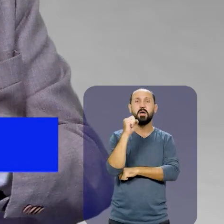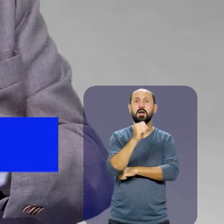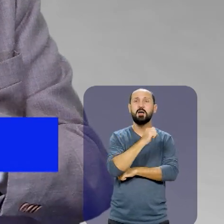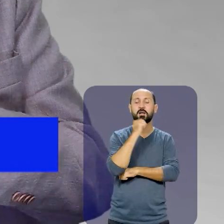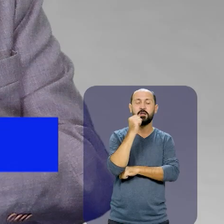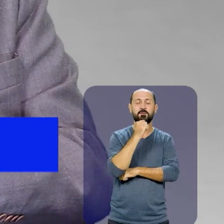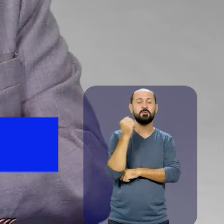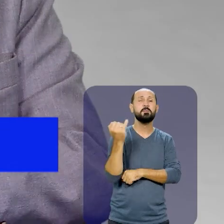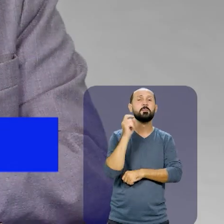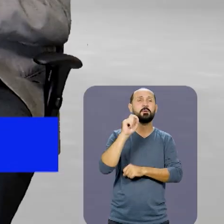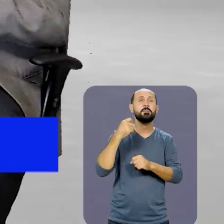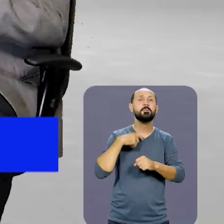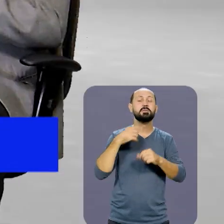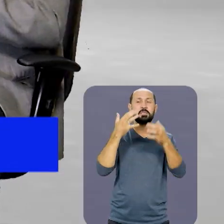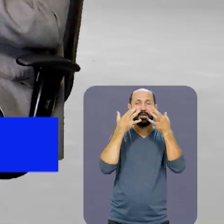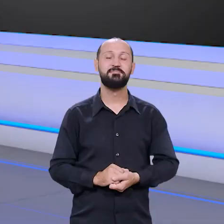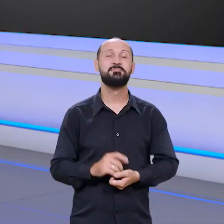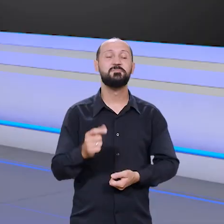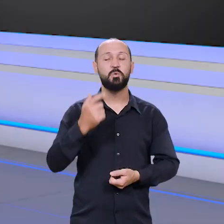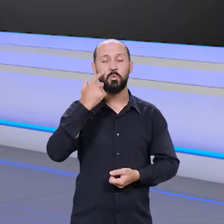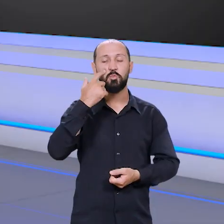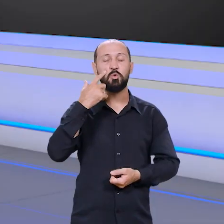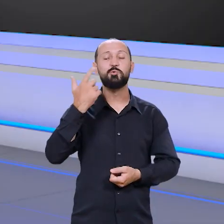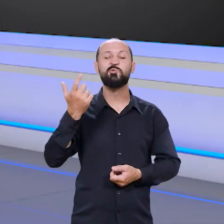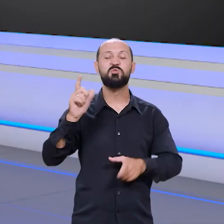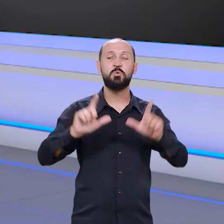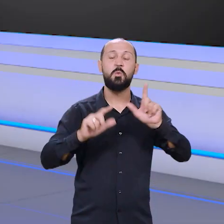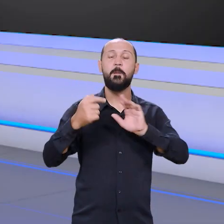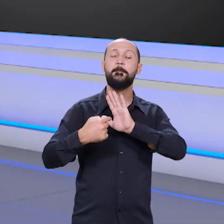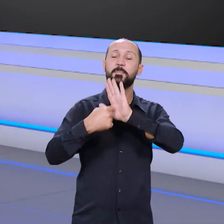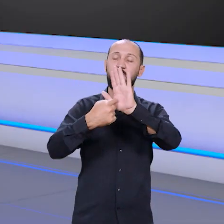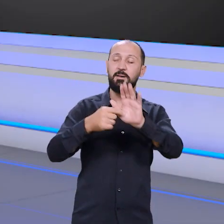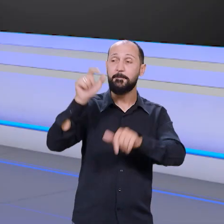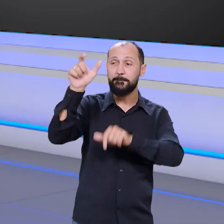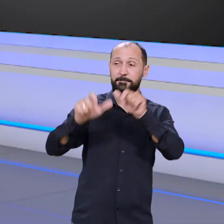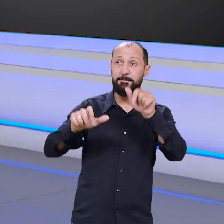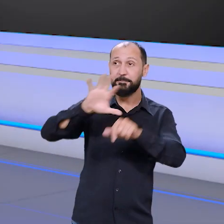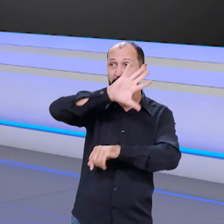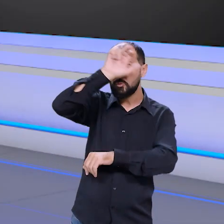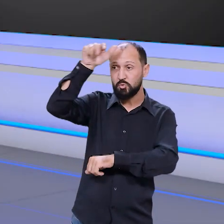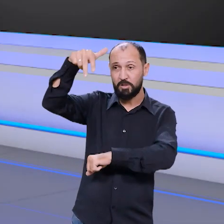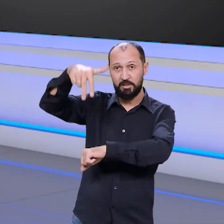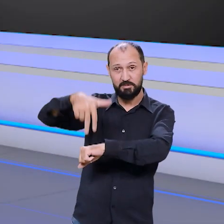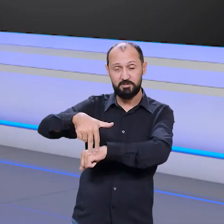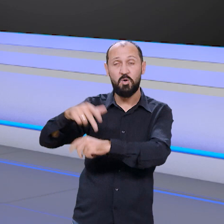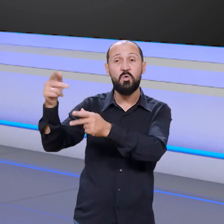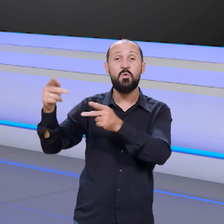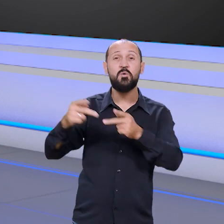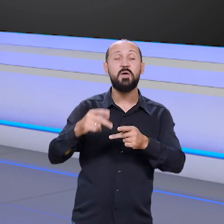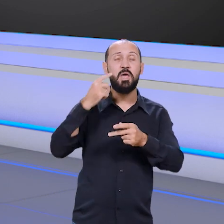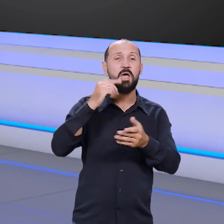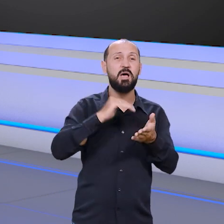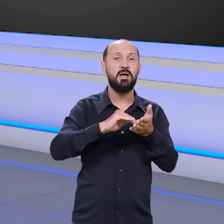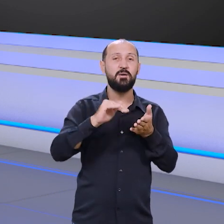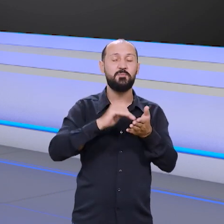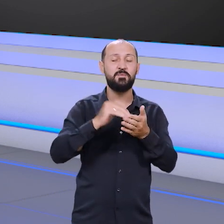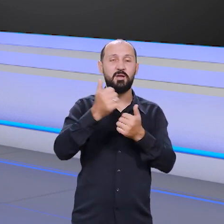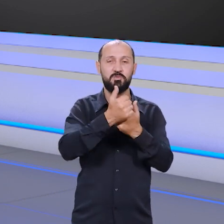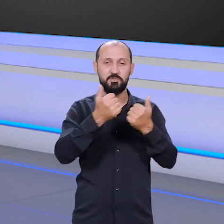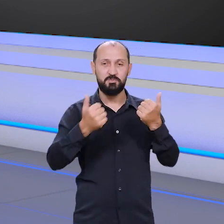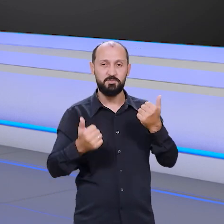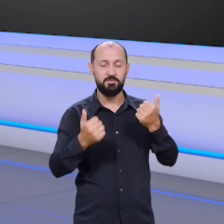e importante que merece toda a atenção. O Personalidades também estreia essa semana. A convidada dessa edição